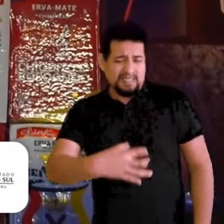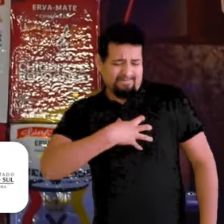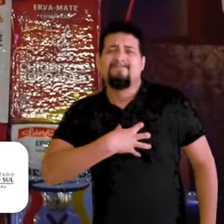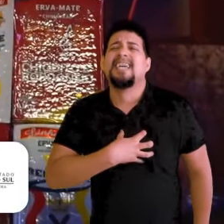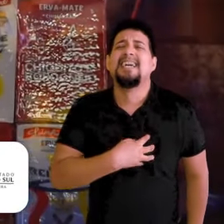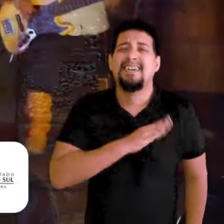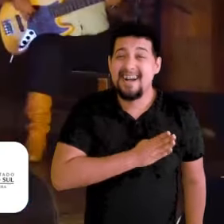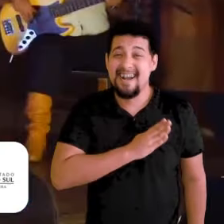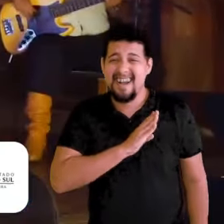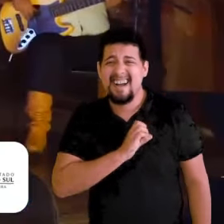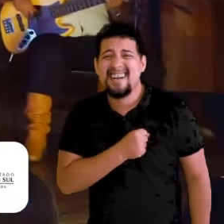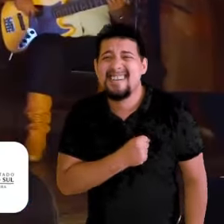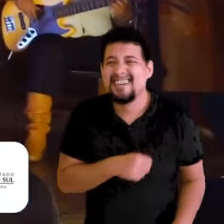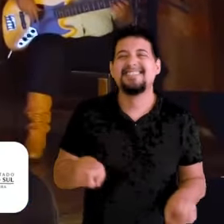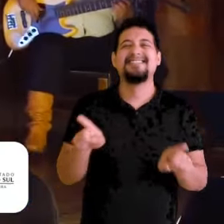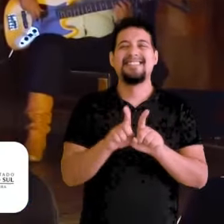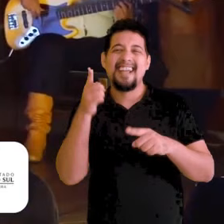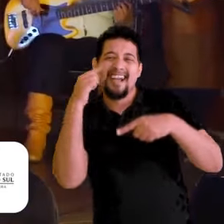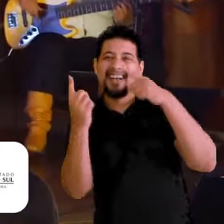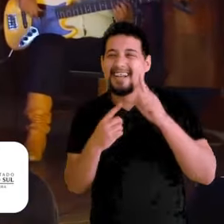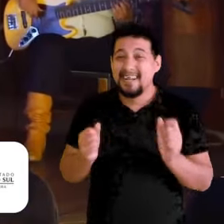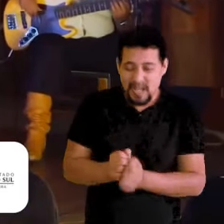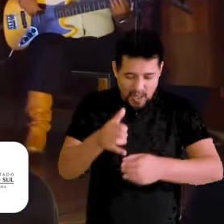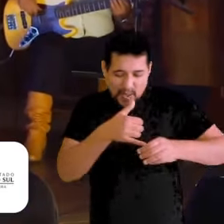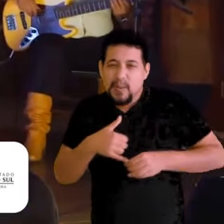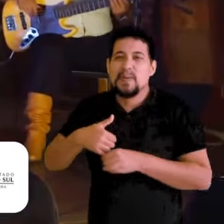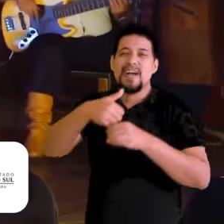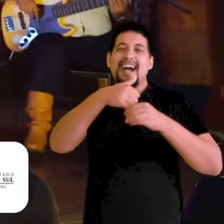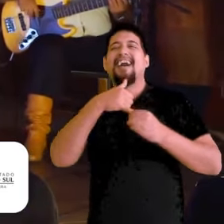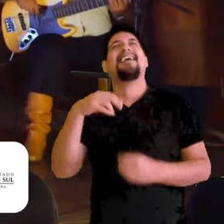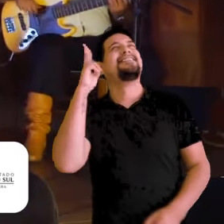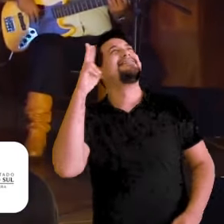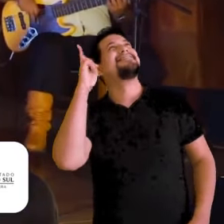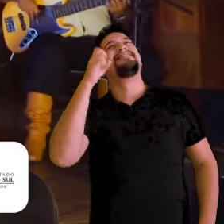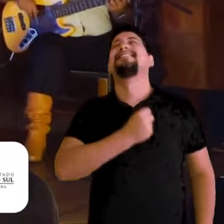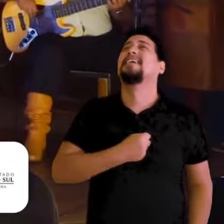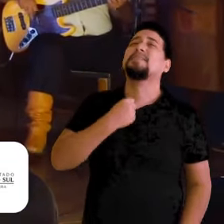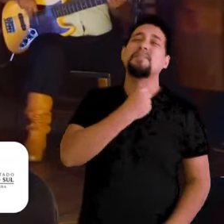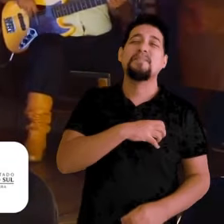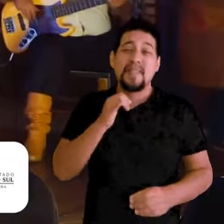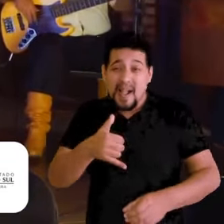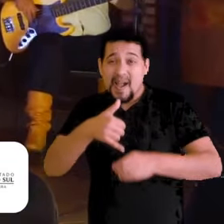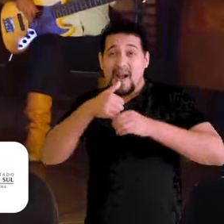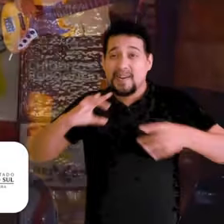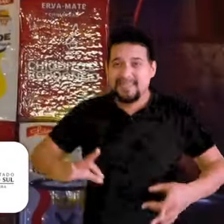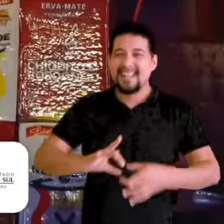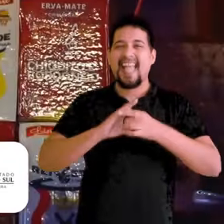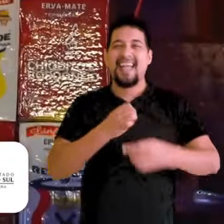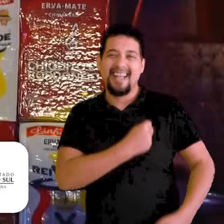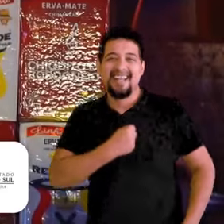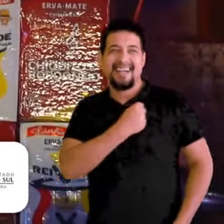corcoveia no meu peito, enquanto lágrimas se juntam ao chimarrão. O chimarrão e a saudade são parceiros,